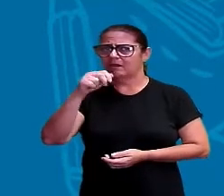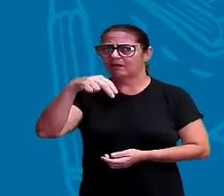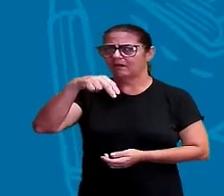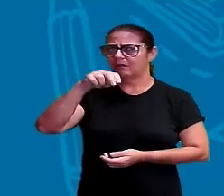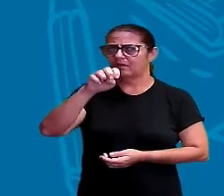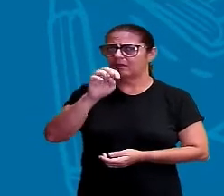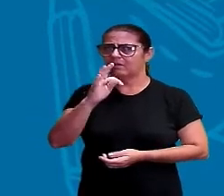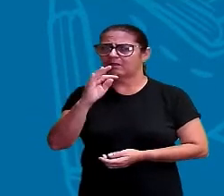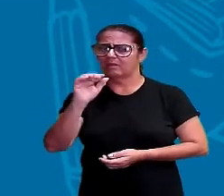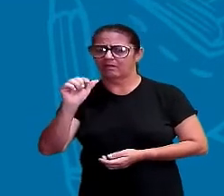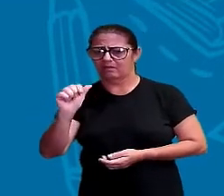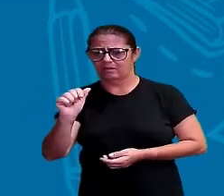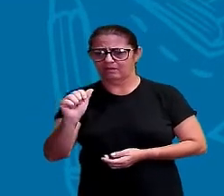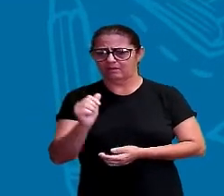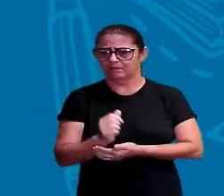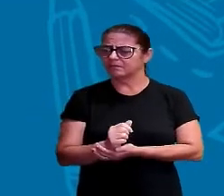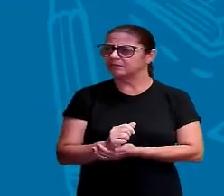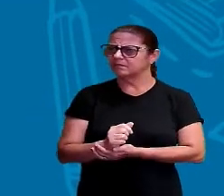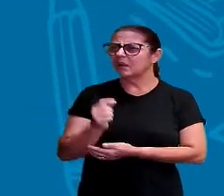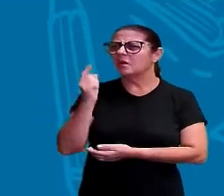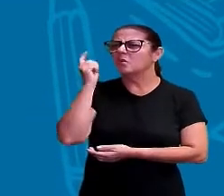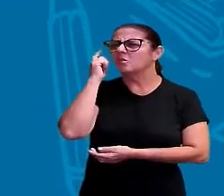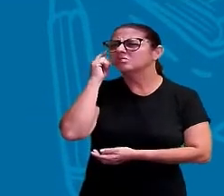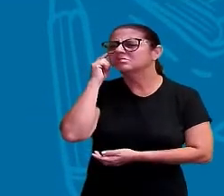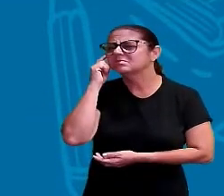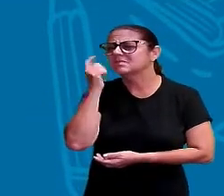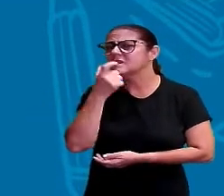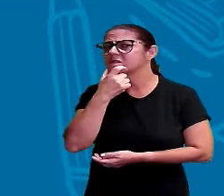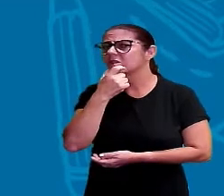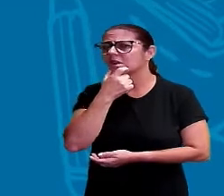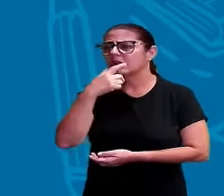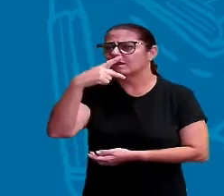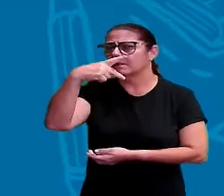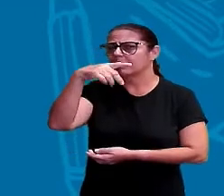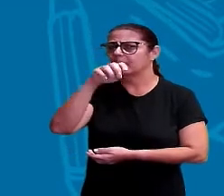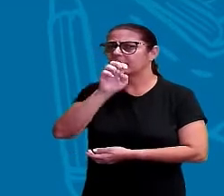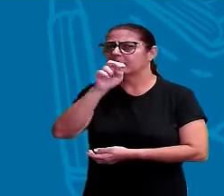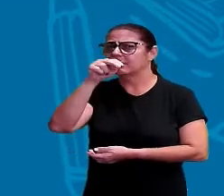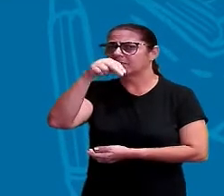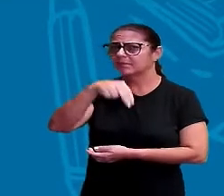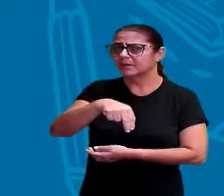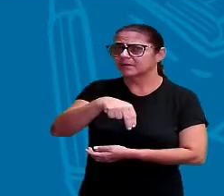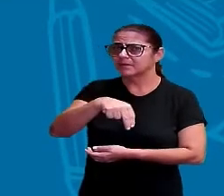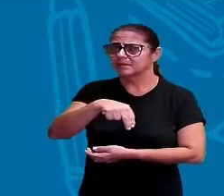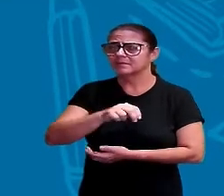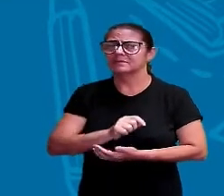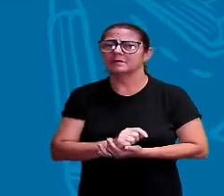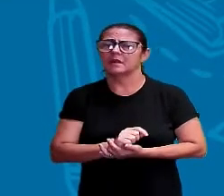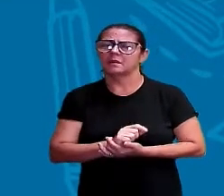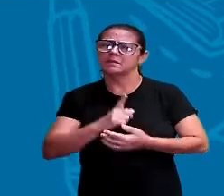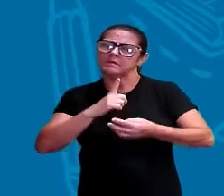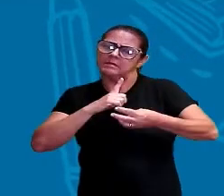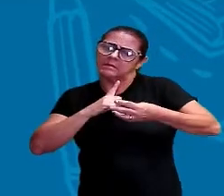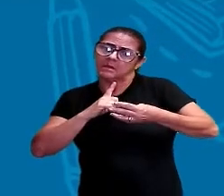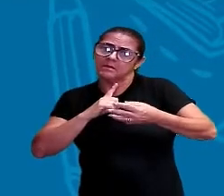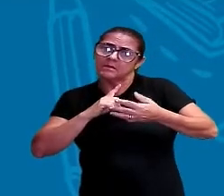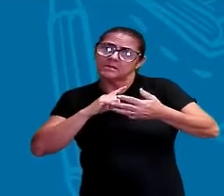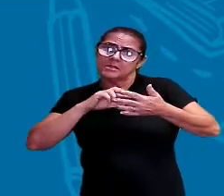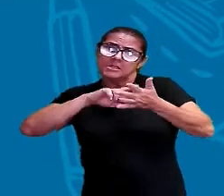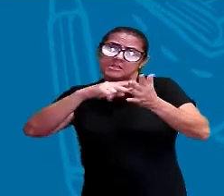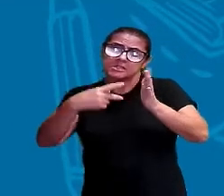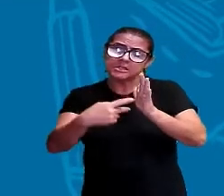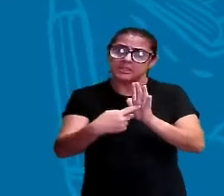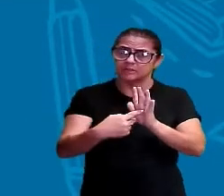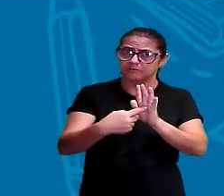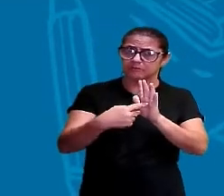você, quando vê a palavra pen, você já remete ao vocabulário caneta. Mas ela pode ter outros significados, por isso que é